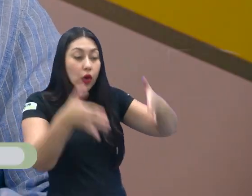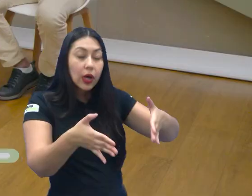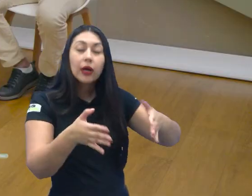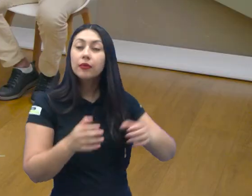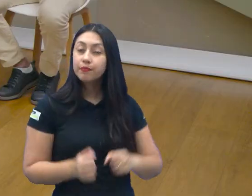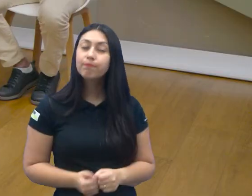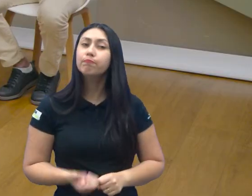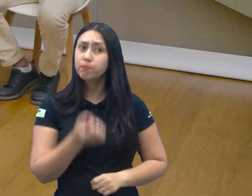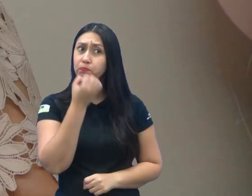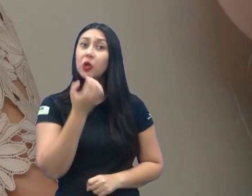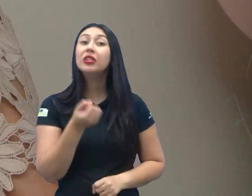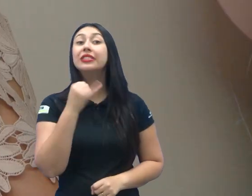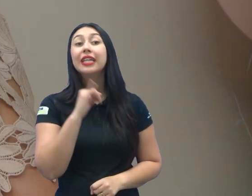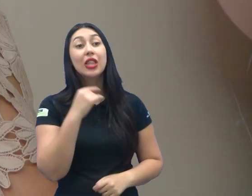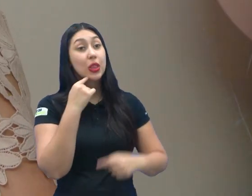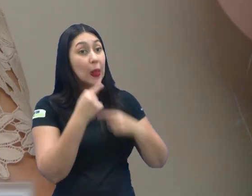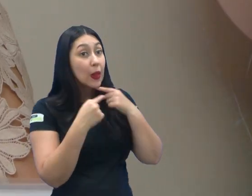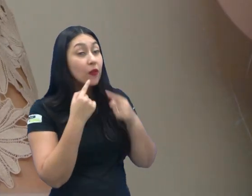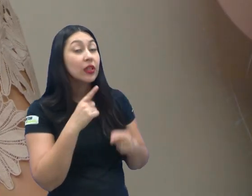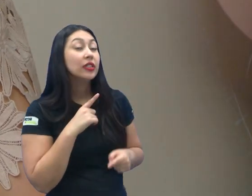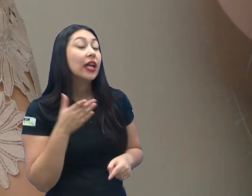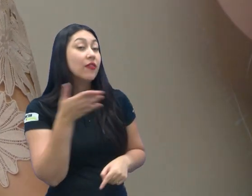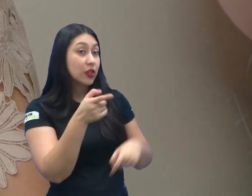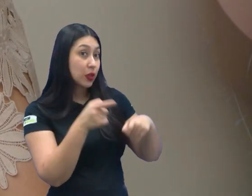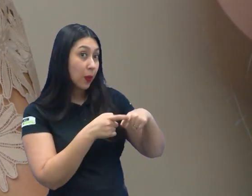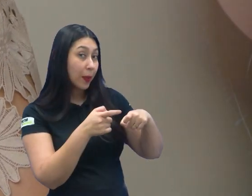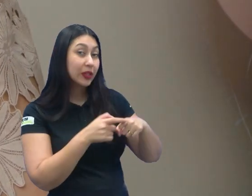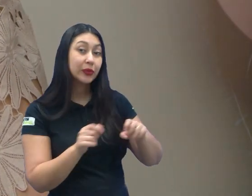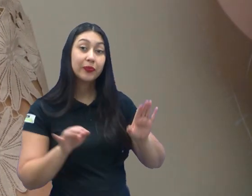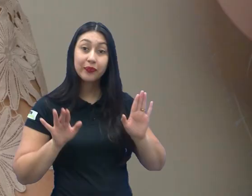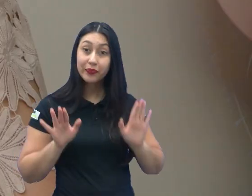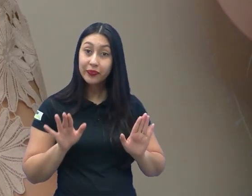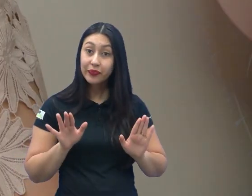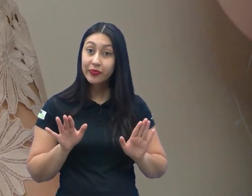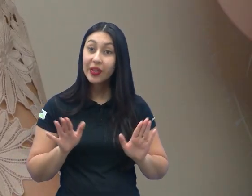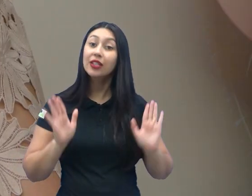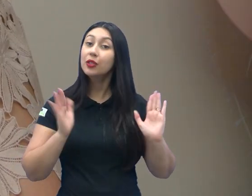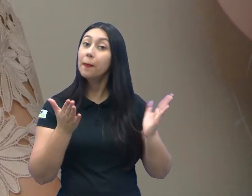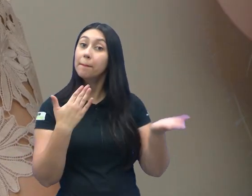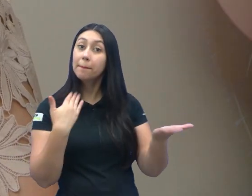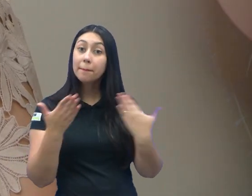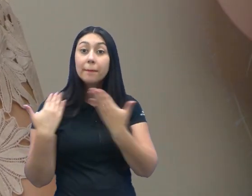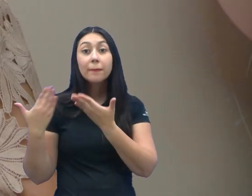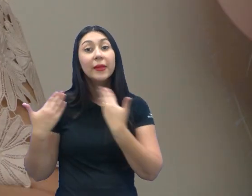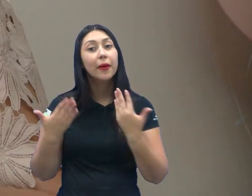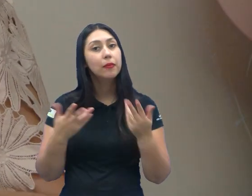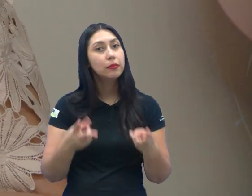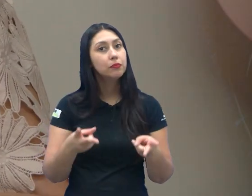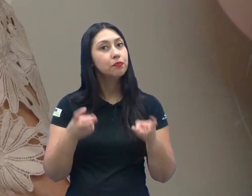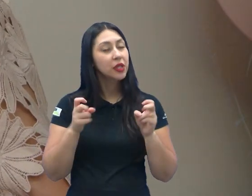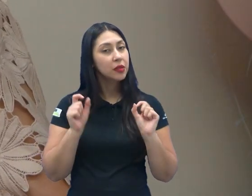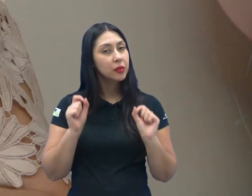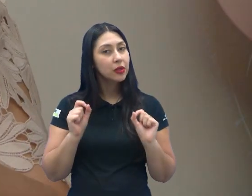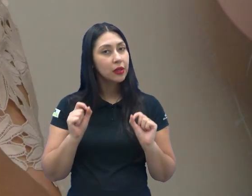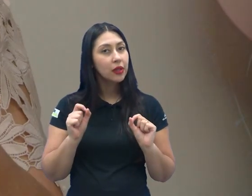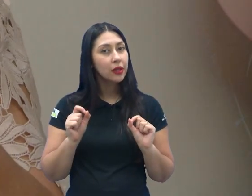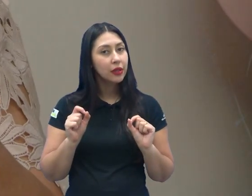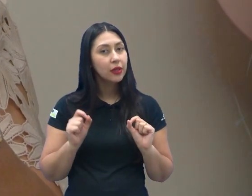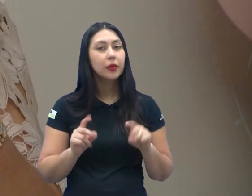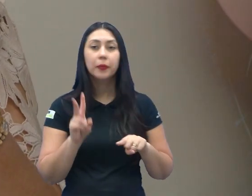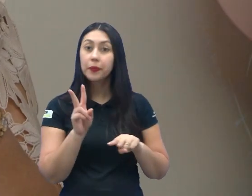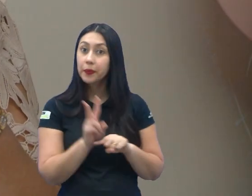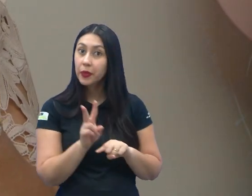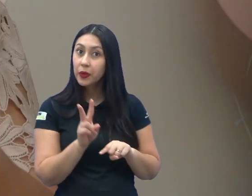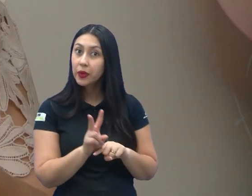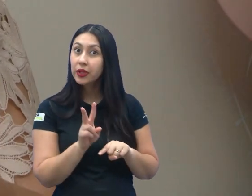Então, na dúvida, procure o especialista. Exato. Olha só, gente, depois desse bate-papo, deu para ver que os cuidados com os pés